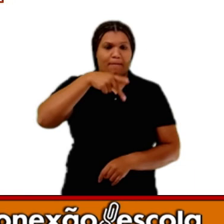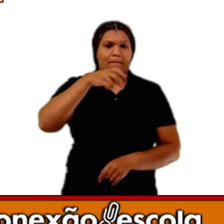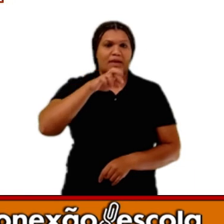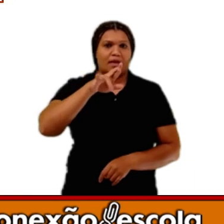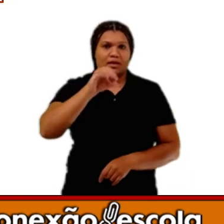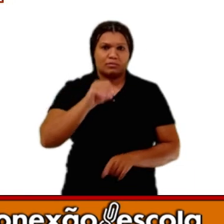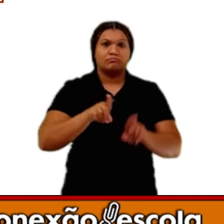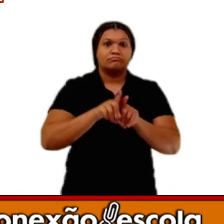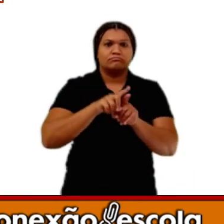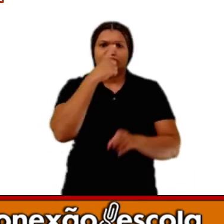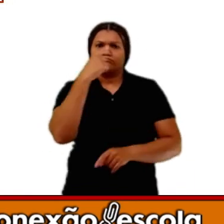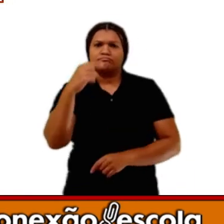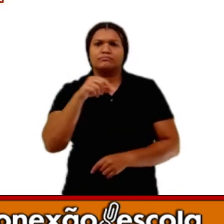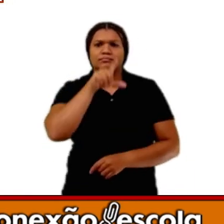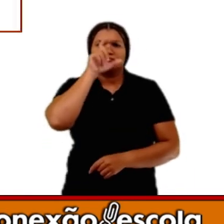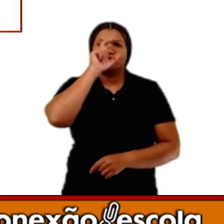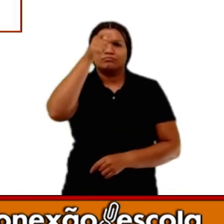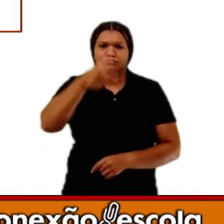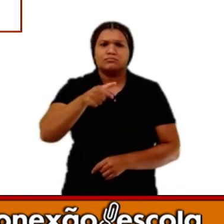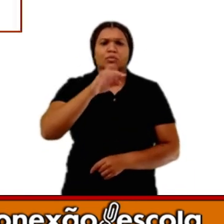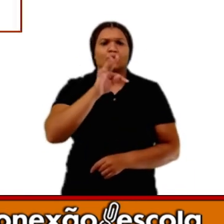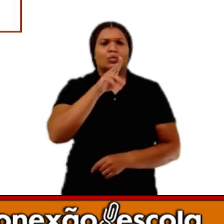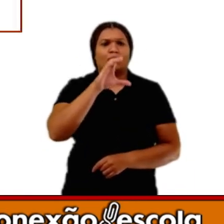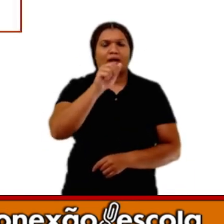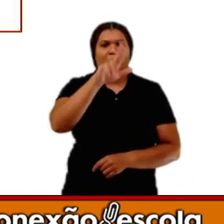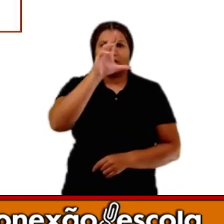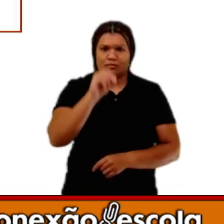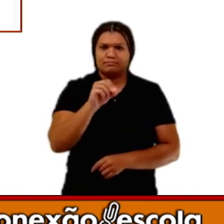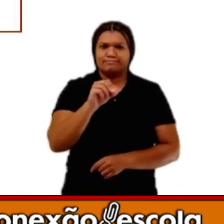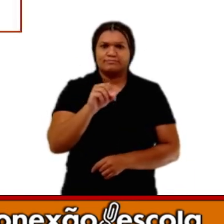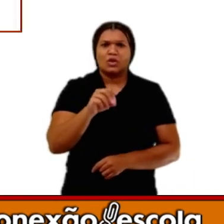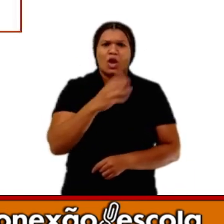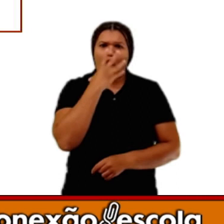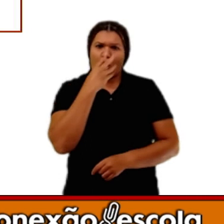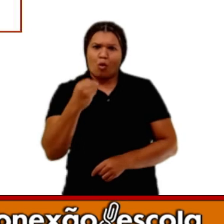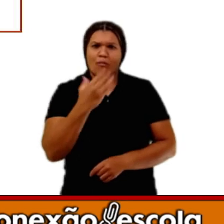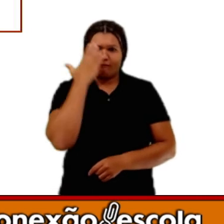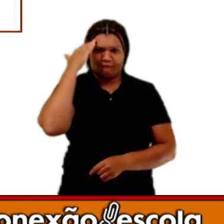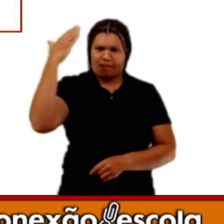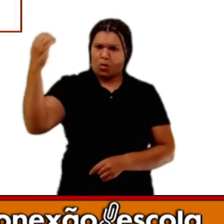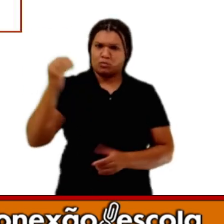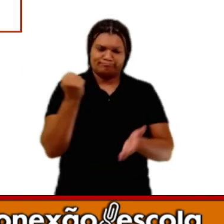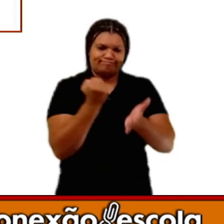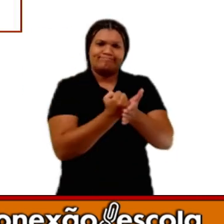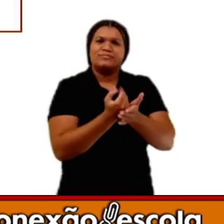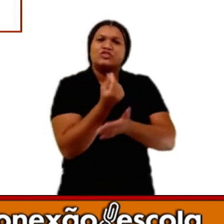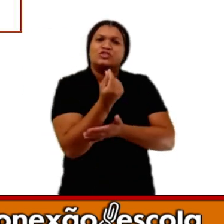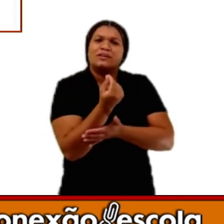famosão nas notas de R$ 200. Bom, no que diz respeito à nossa flora, é importante a gente entender